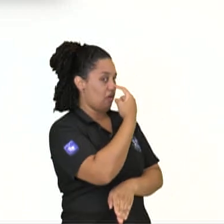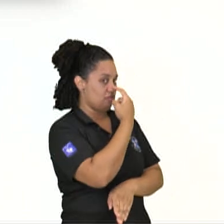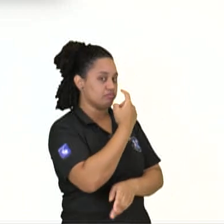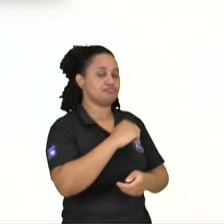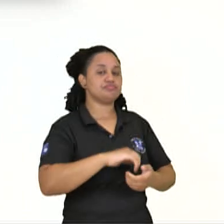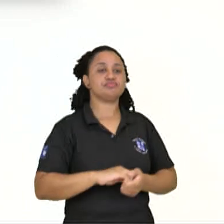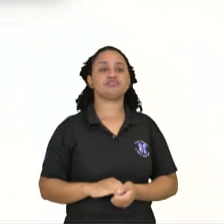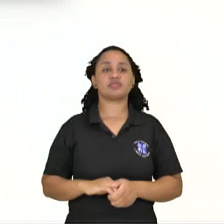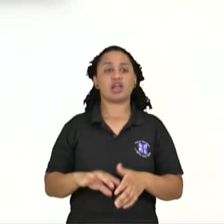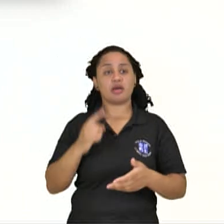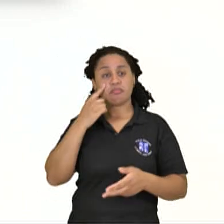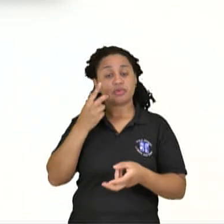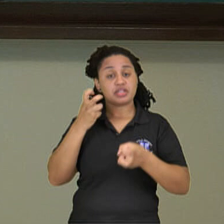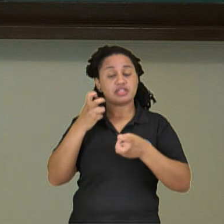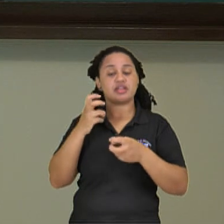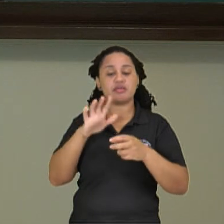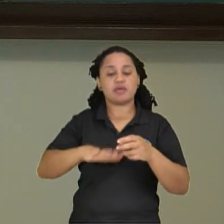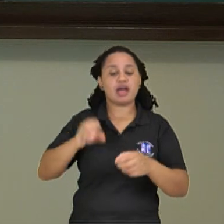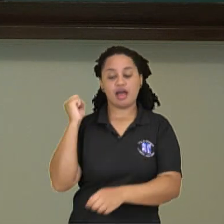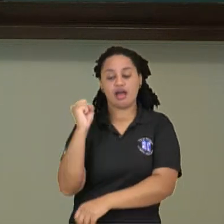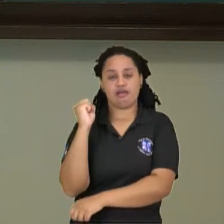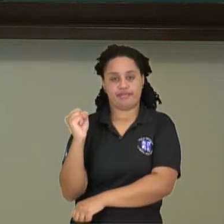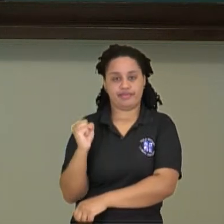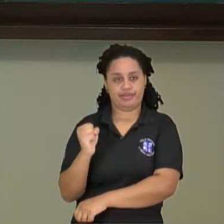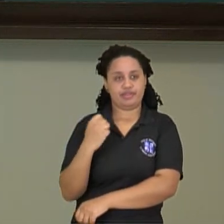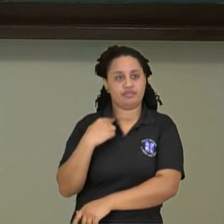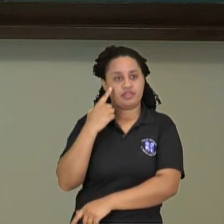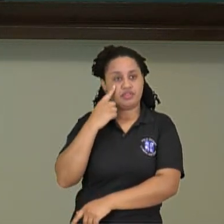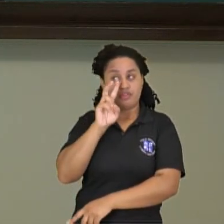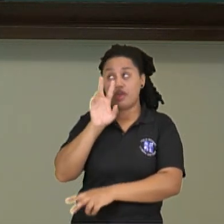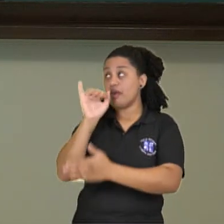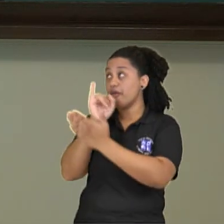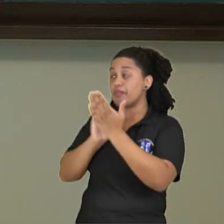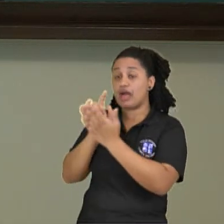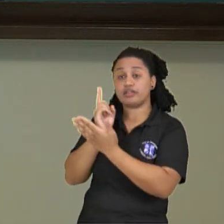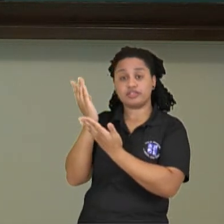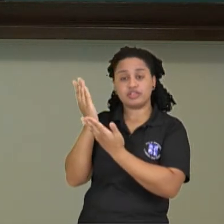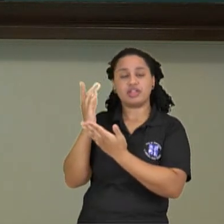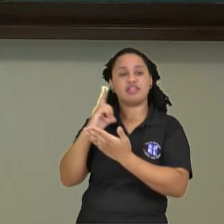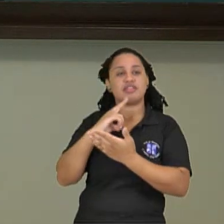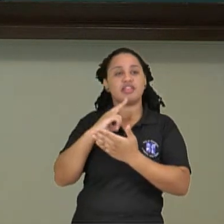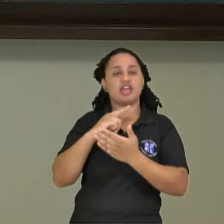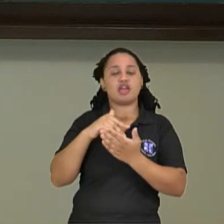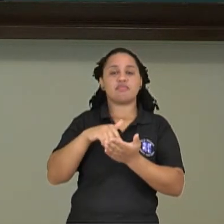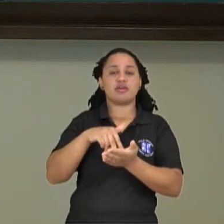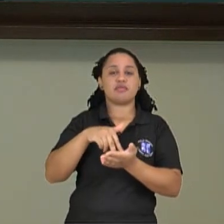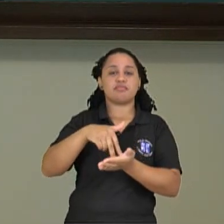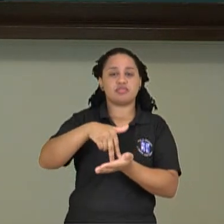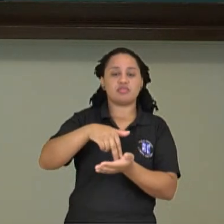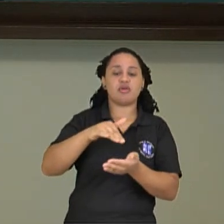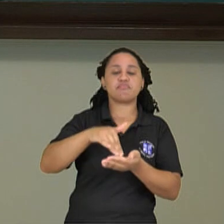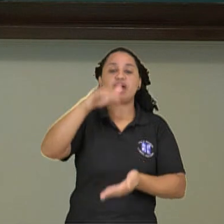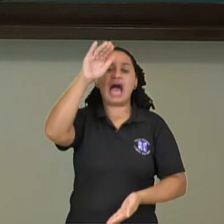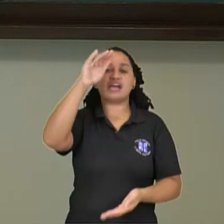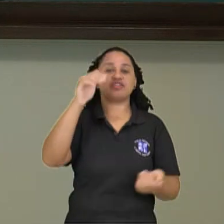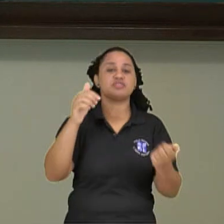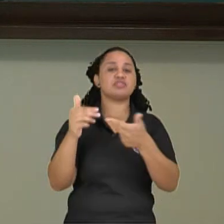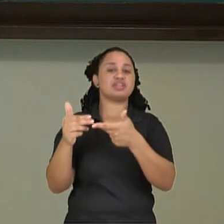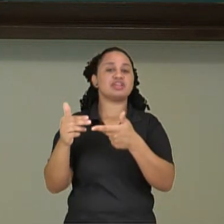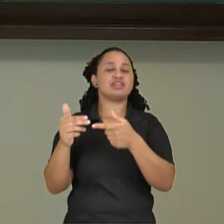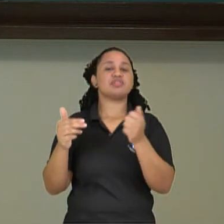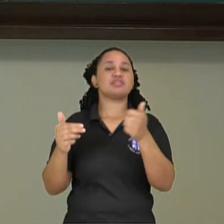ligadas a essa ideia mais divina. A gente vai ver aqui alguns exemplos e vocês vão entender um pouquinho melhor.